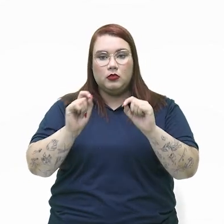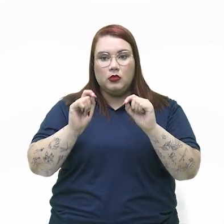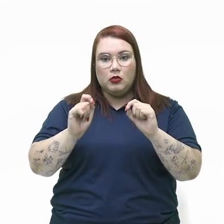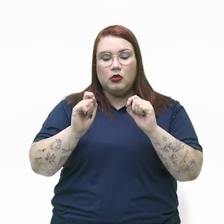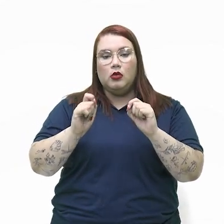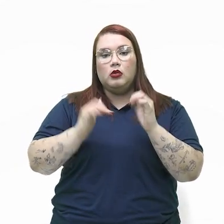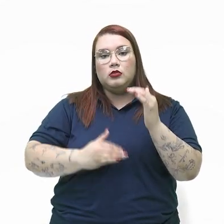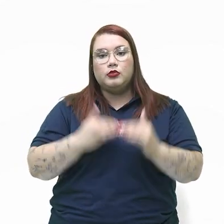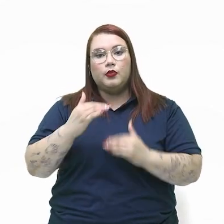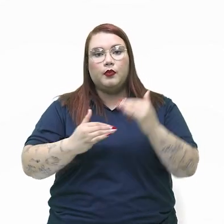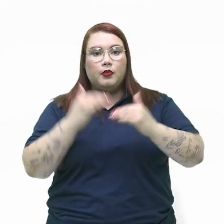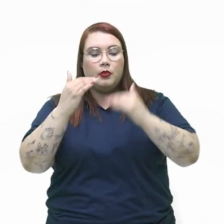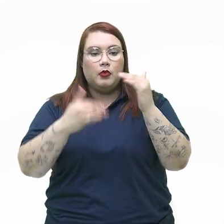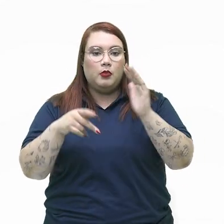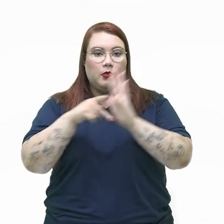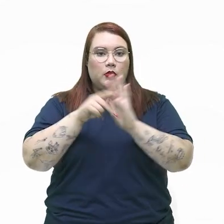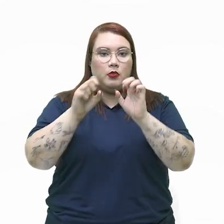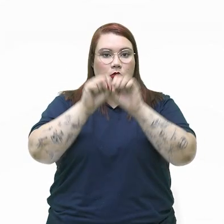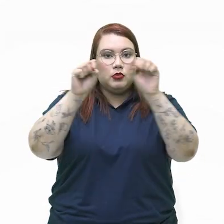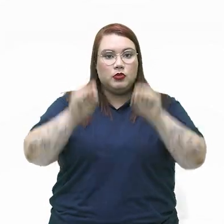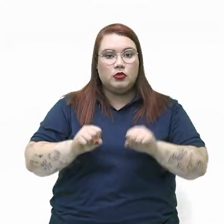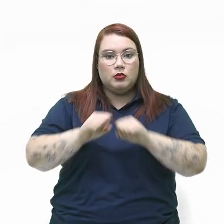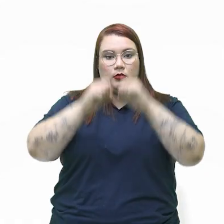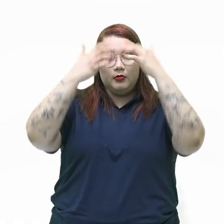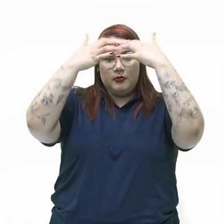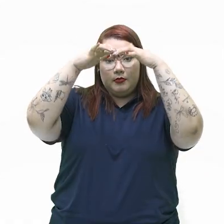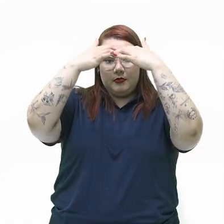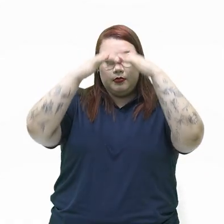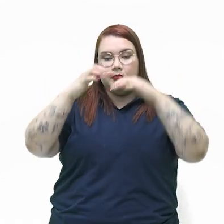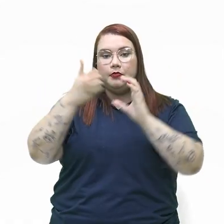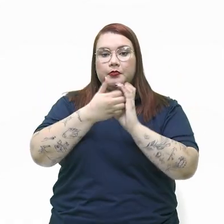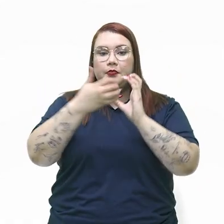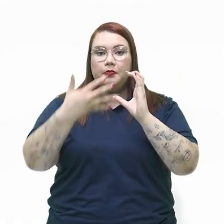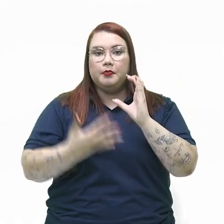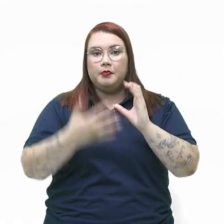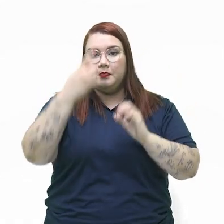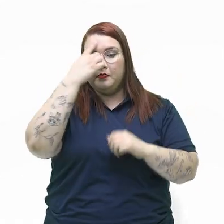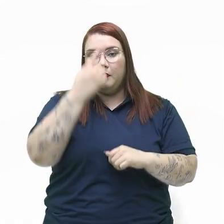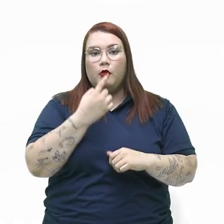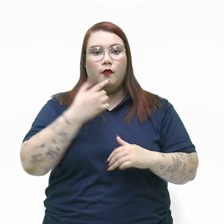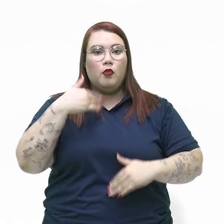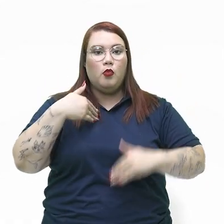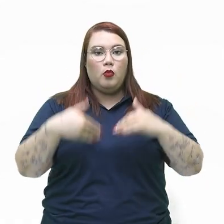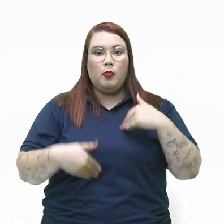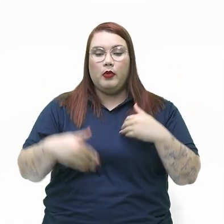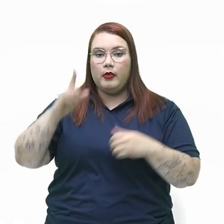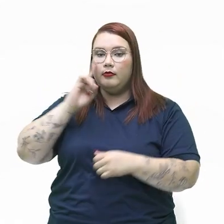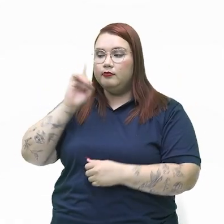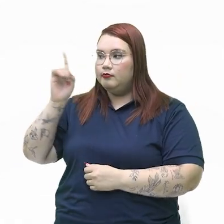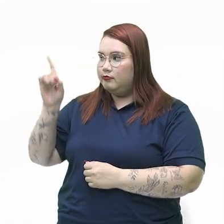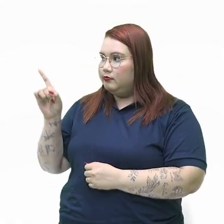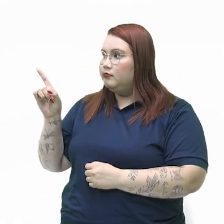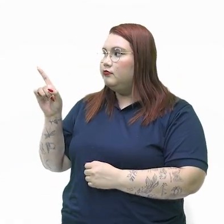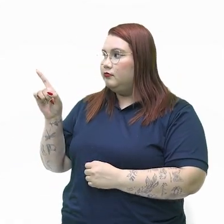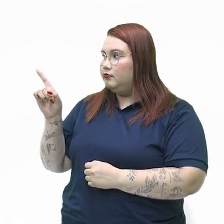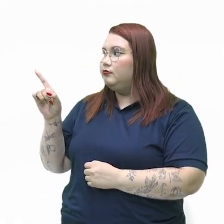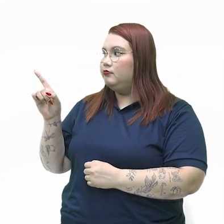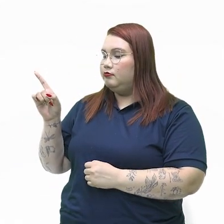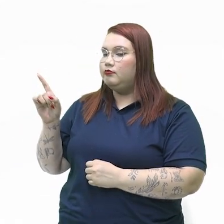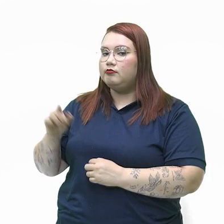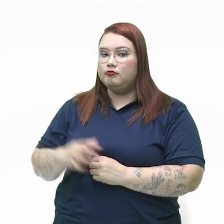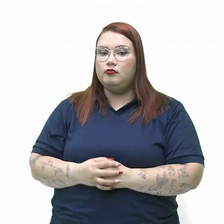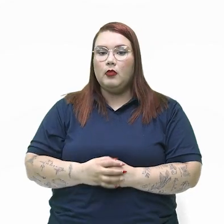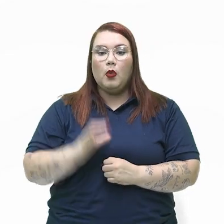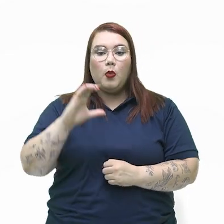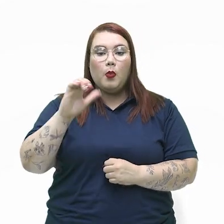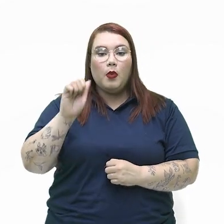ao desenvolvimento do sistema nervoso. O indivíduo ele tem essa característica que vocês estão vendo aí, e o